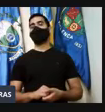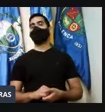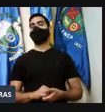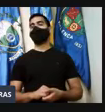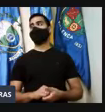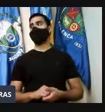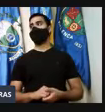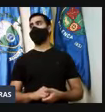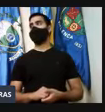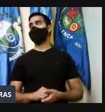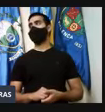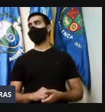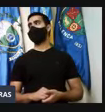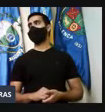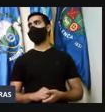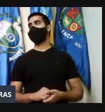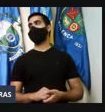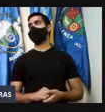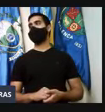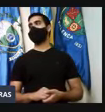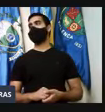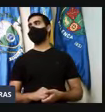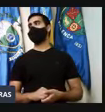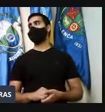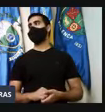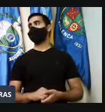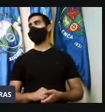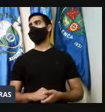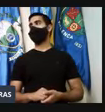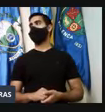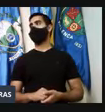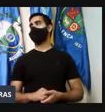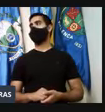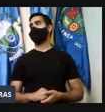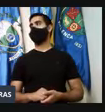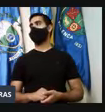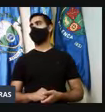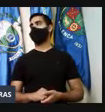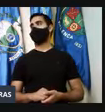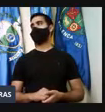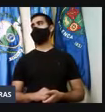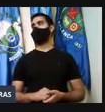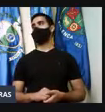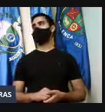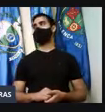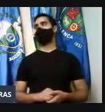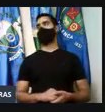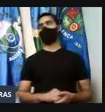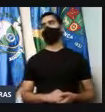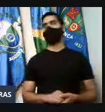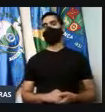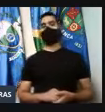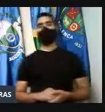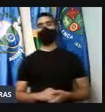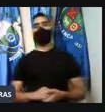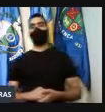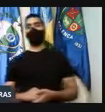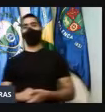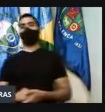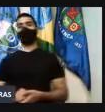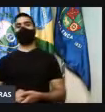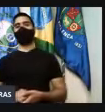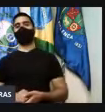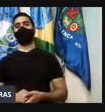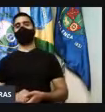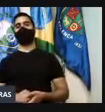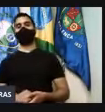O requerimento... Vamos acabar esse aqui, vereador, aí eu coloco o seu. Muito obrigado, presidente. Vamos